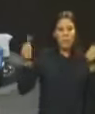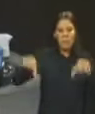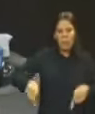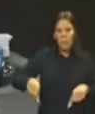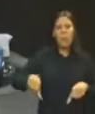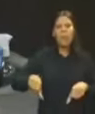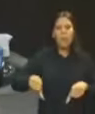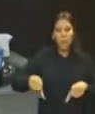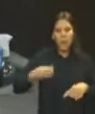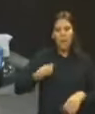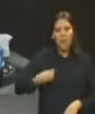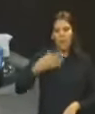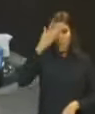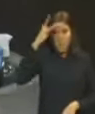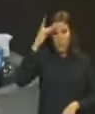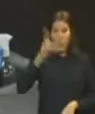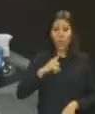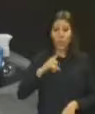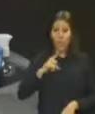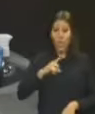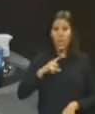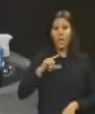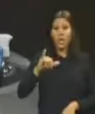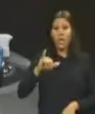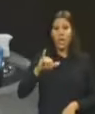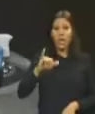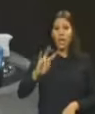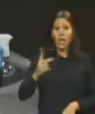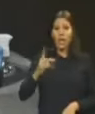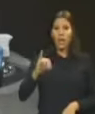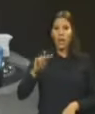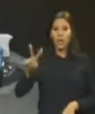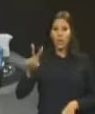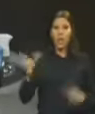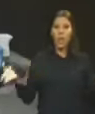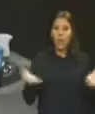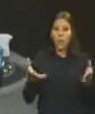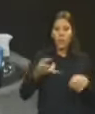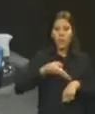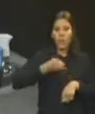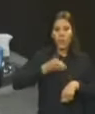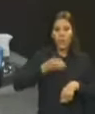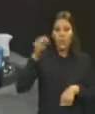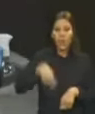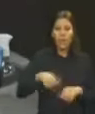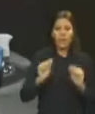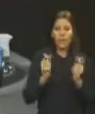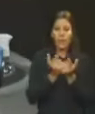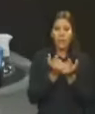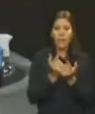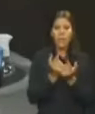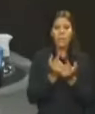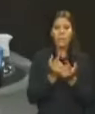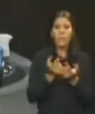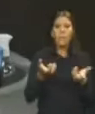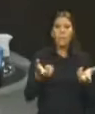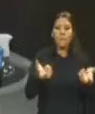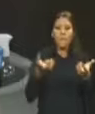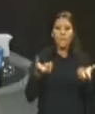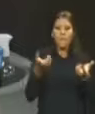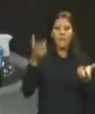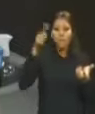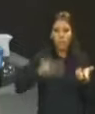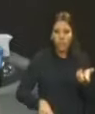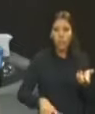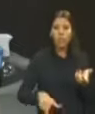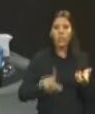HIV e AIDS, as pessoas que têm tuberculose incidente relativa. Hoje, às 14 horas, aqui na casa, e eu queria, mais uma vez, nesse 1º